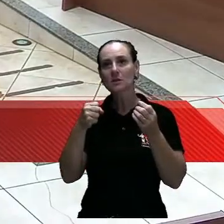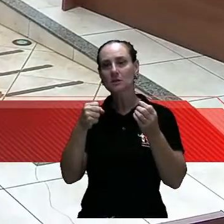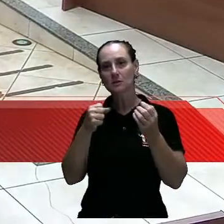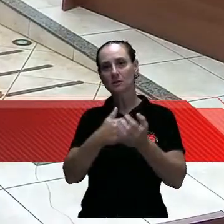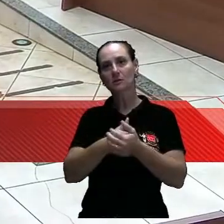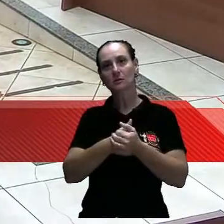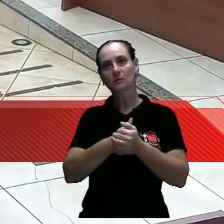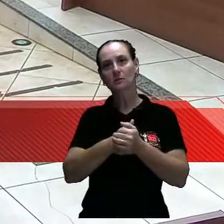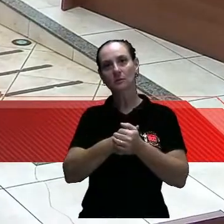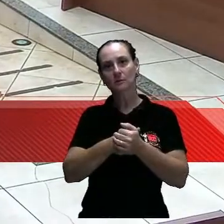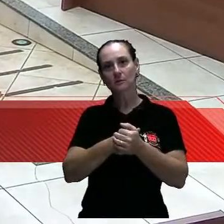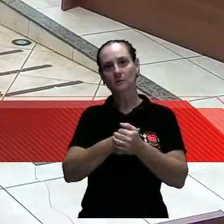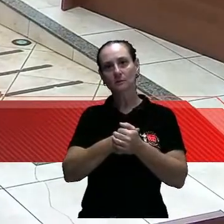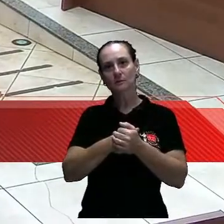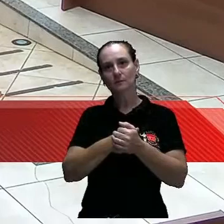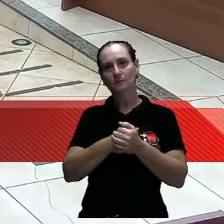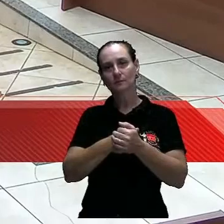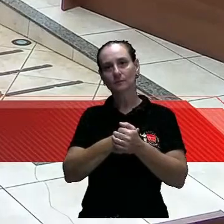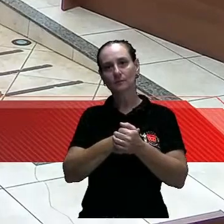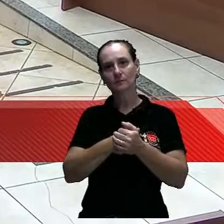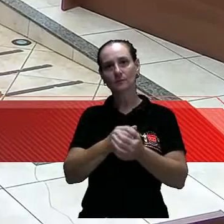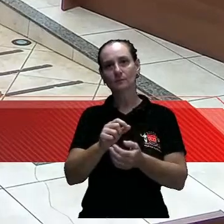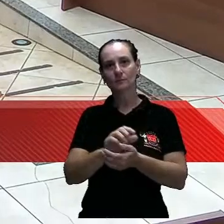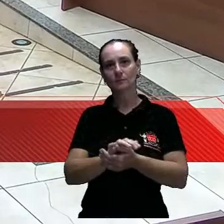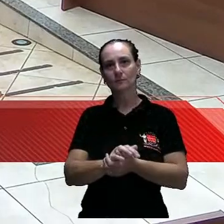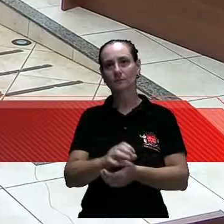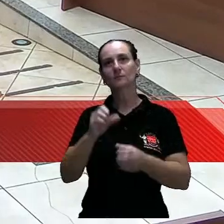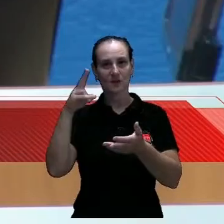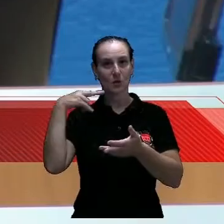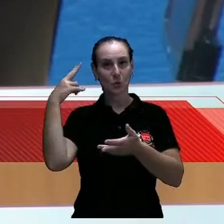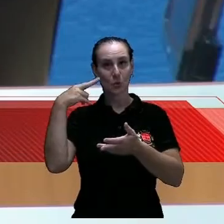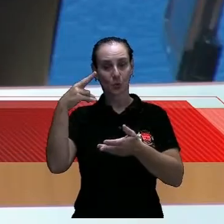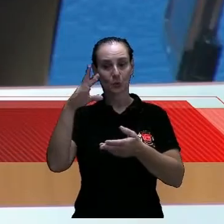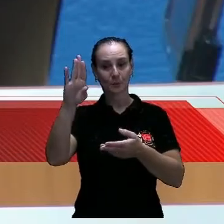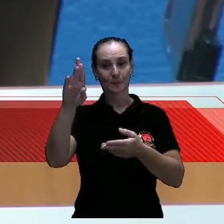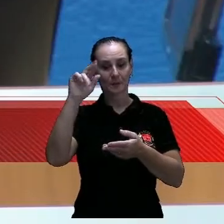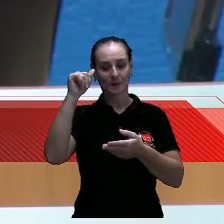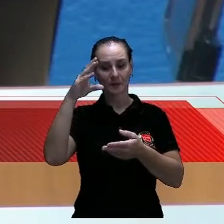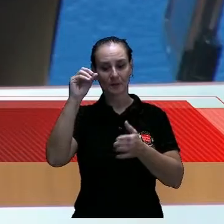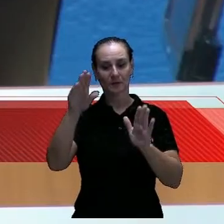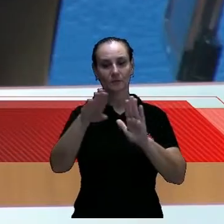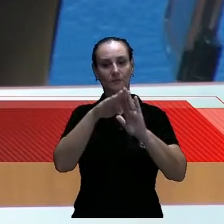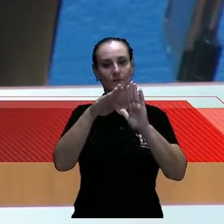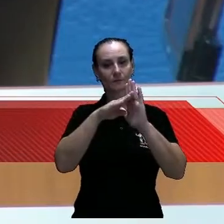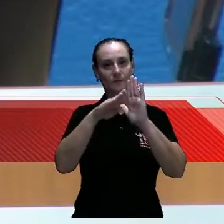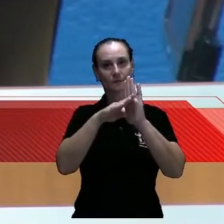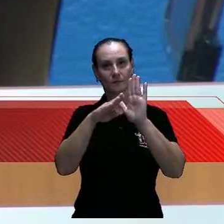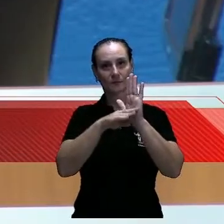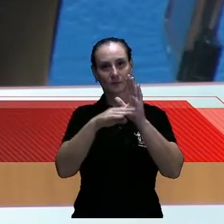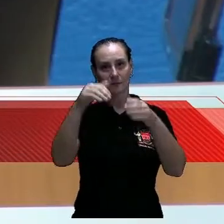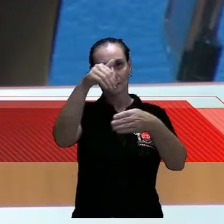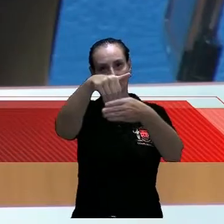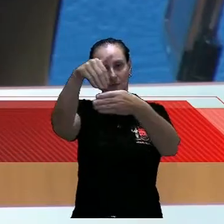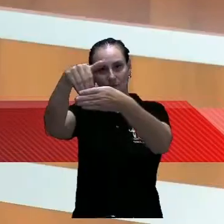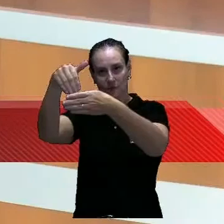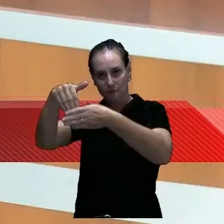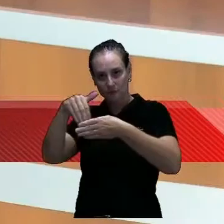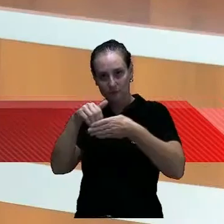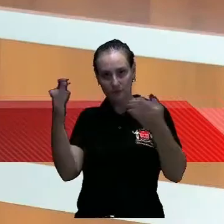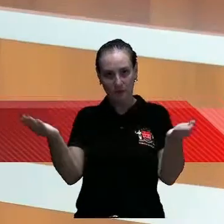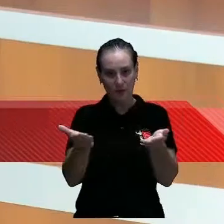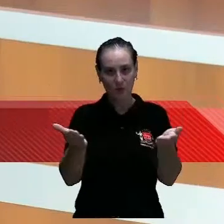cria o cargo de profissional de apoio à inclusão social no quadro da educação beneficiando sobretudo alunos autistas após